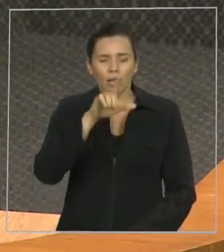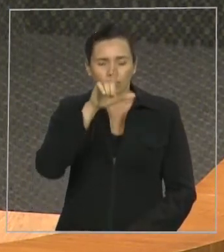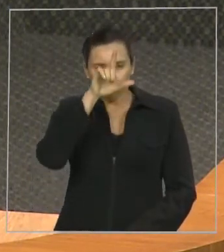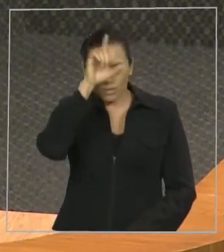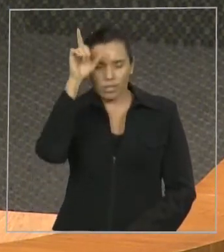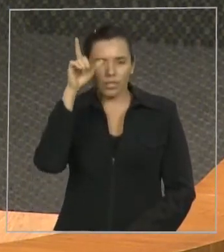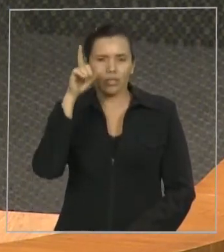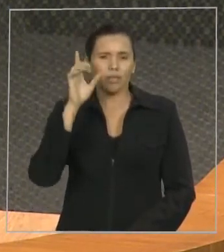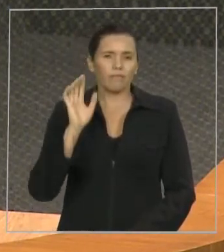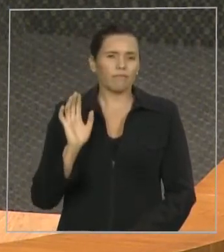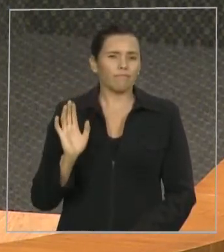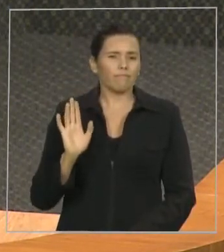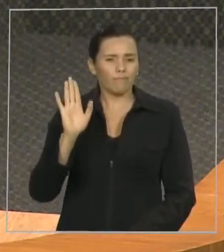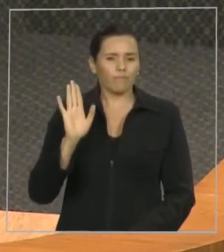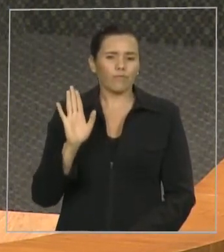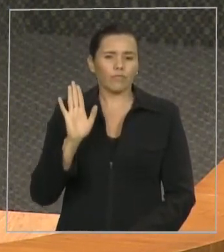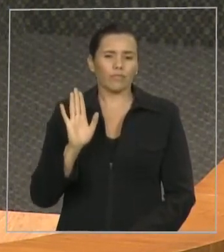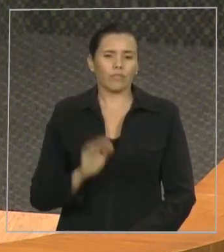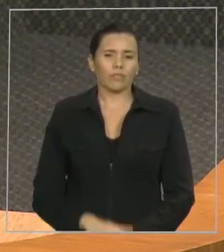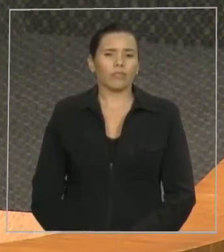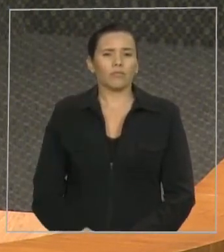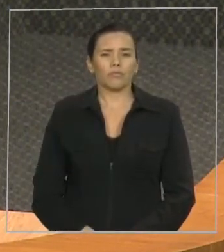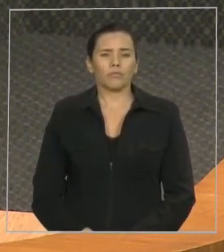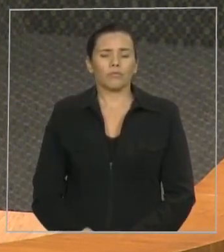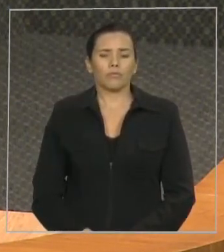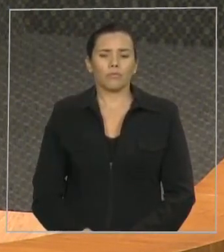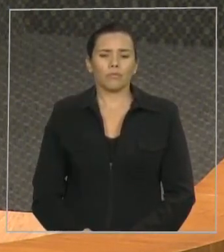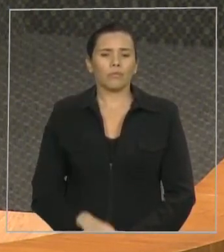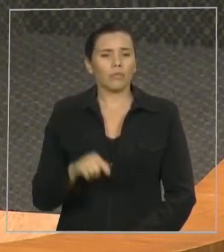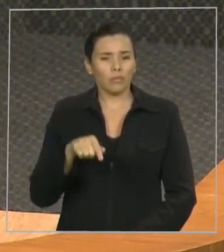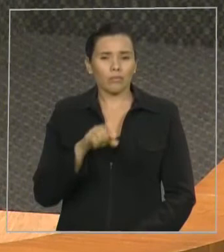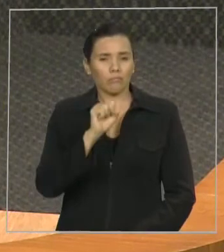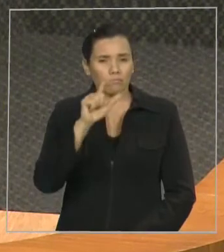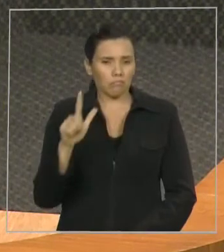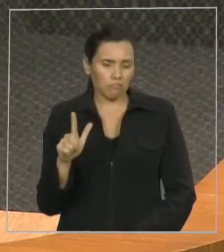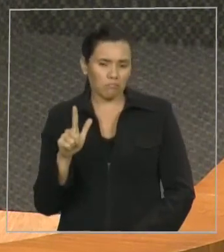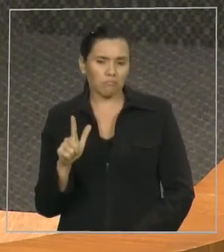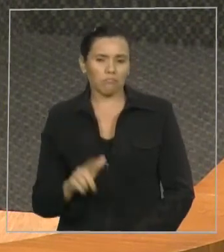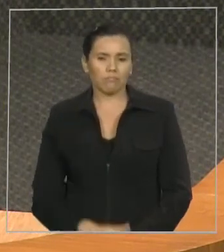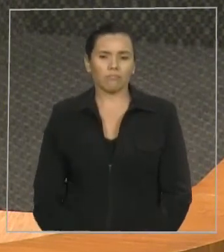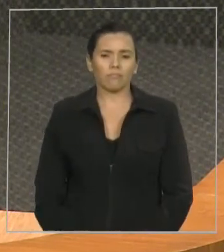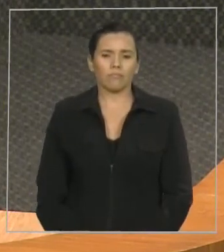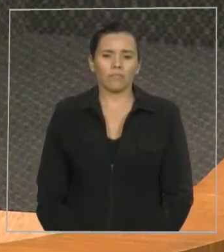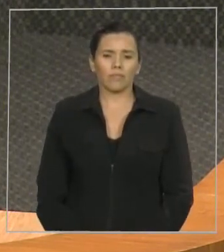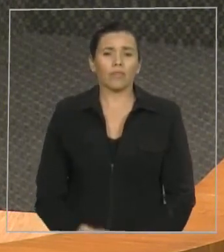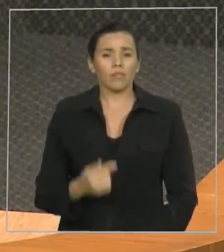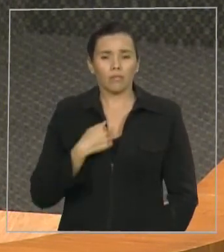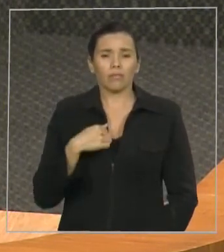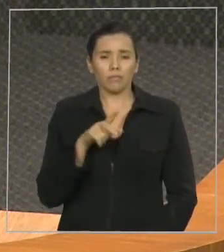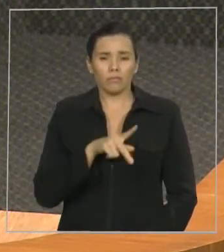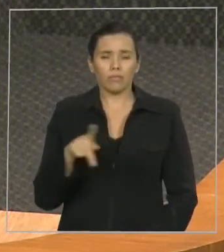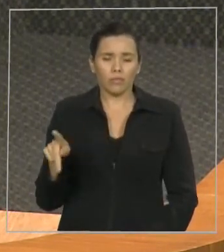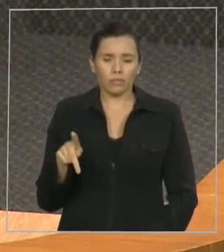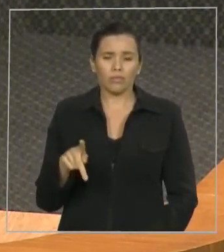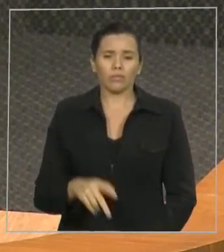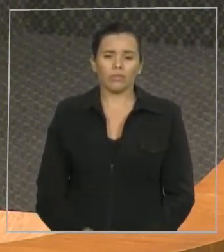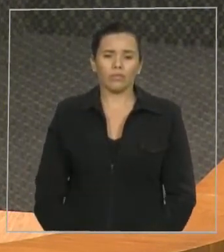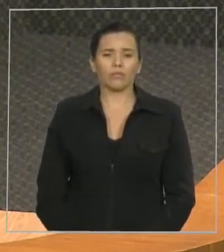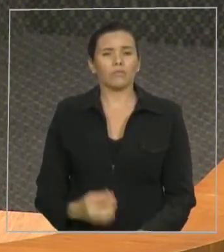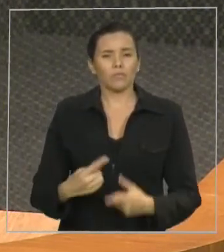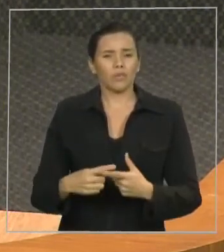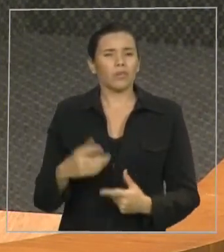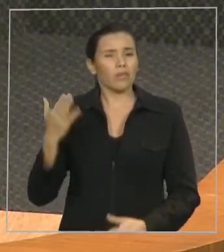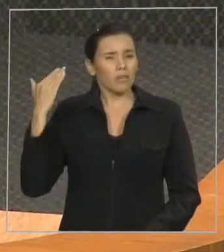e o presidente sou eu. Então, não há mais nenhuma dúvida sobre a estabilidade política e o